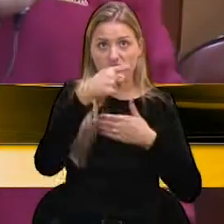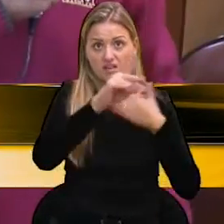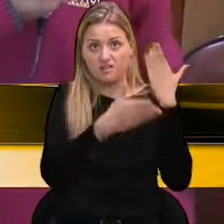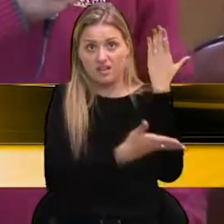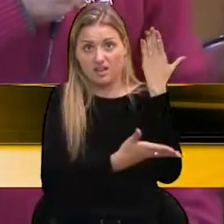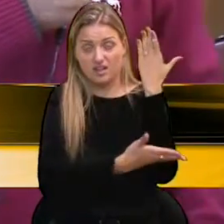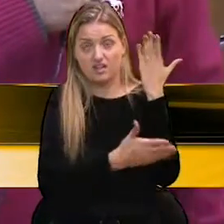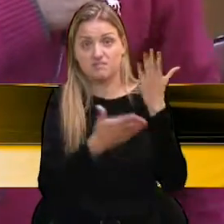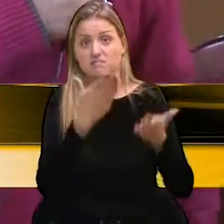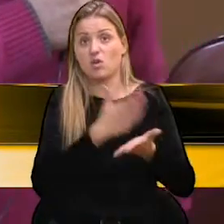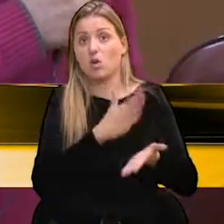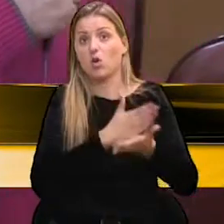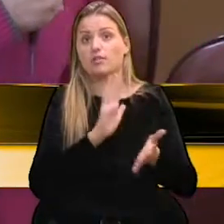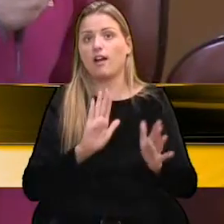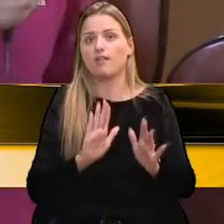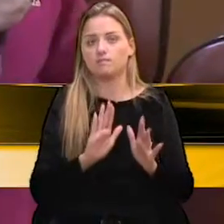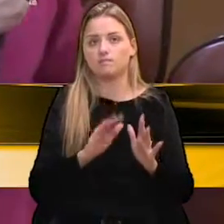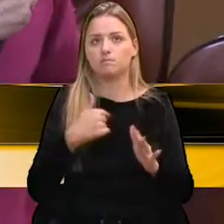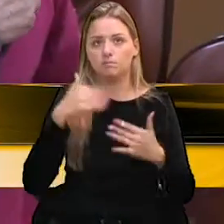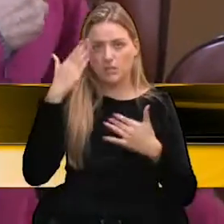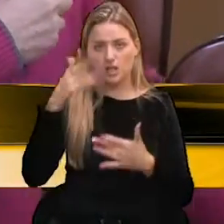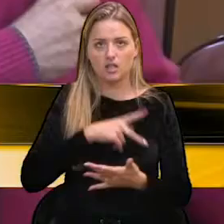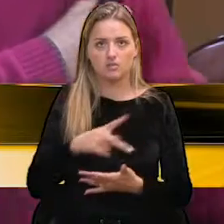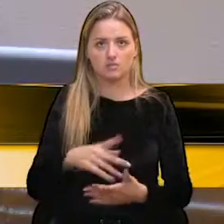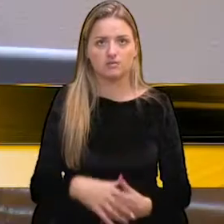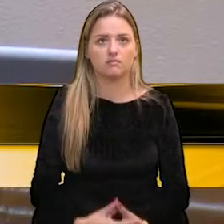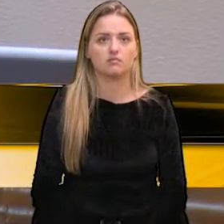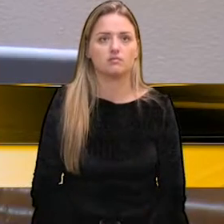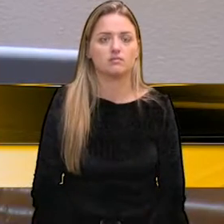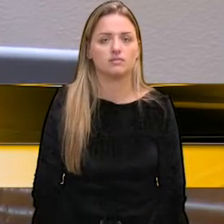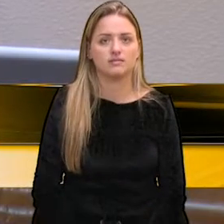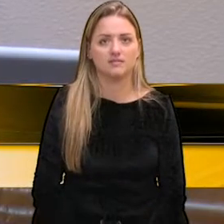lenha lá na colônia, se ele quer. Tá bom, muito obrigado, senhor colega.